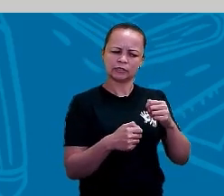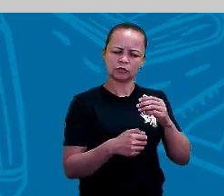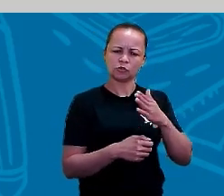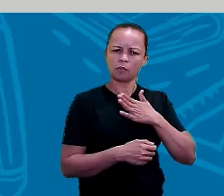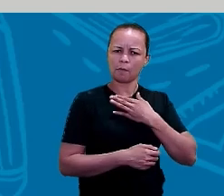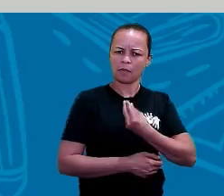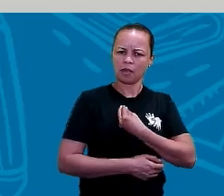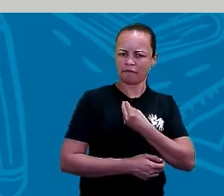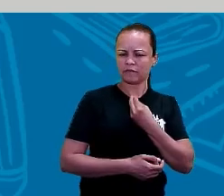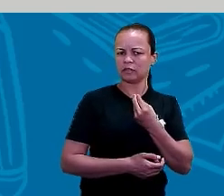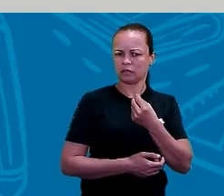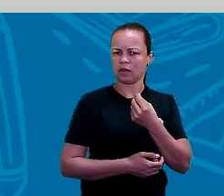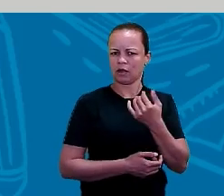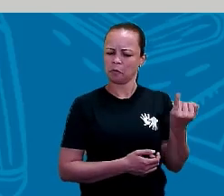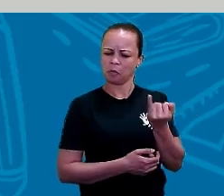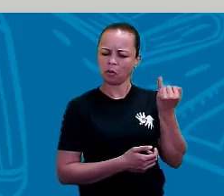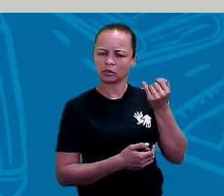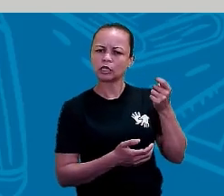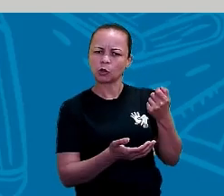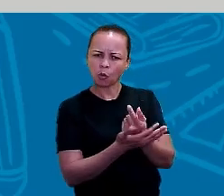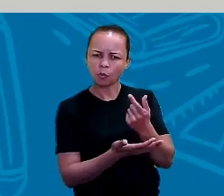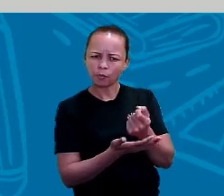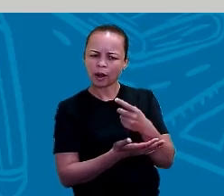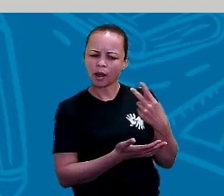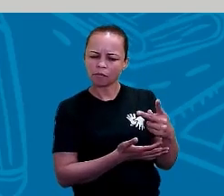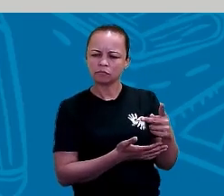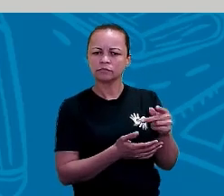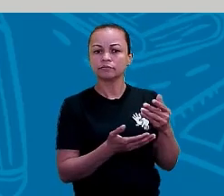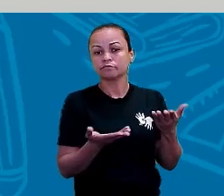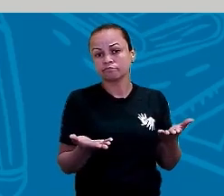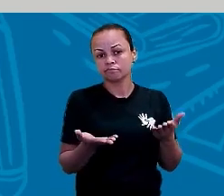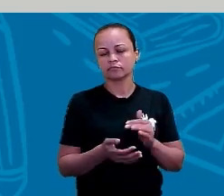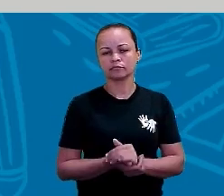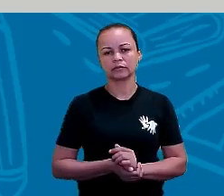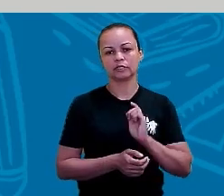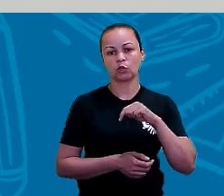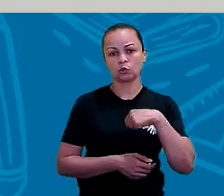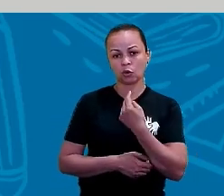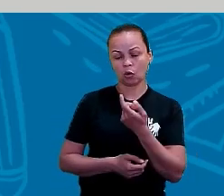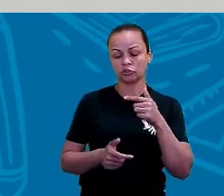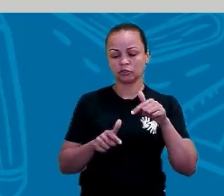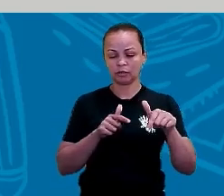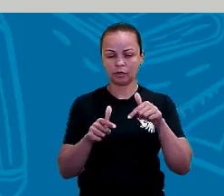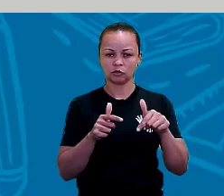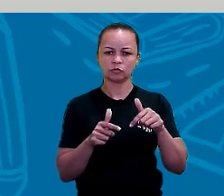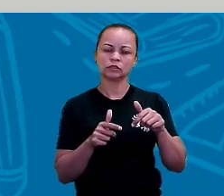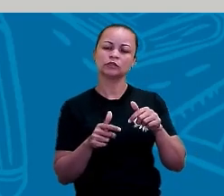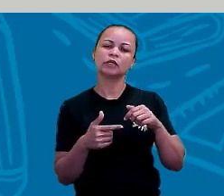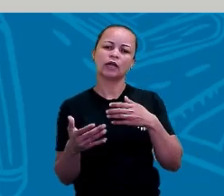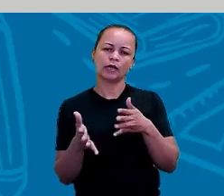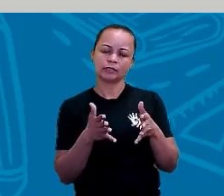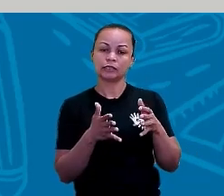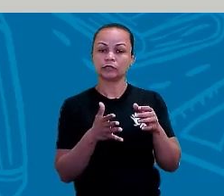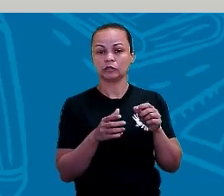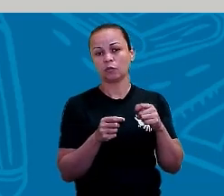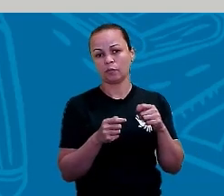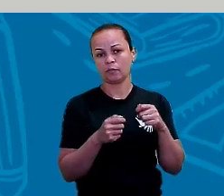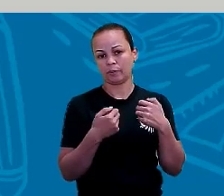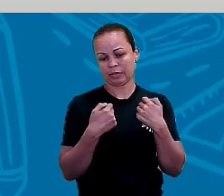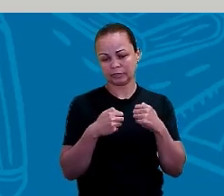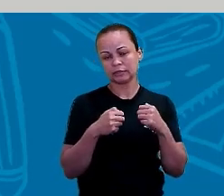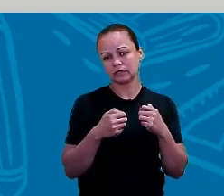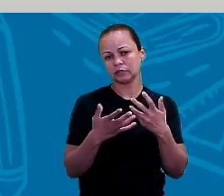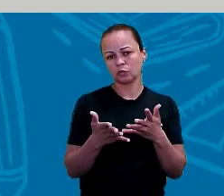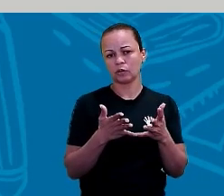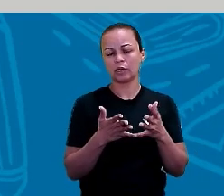ali? Então é bom se perguntar. Porém, nós, trabalhadores, enfim, merecemos. Porém, tudo tem que ser com